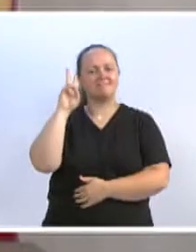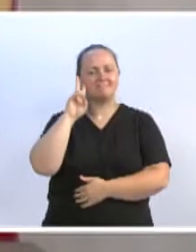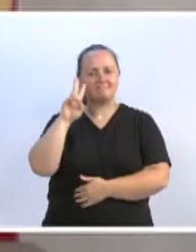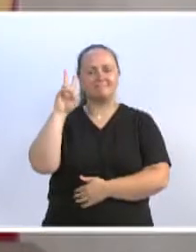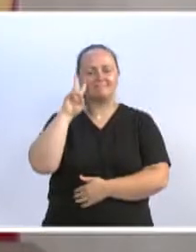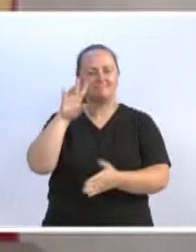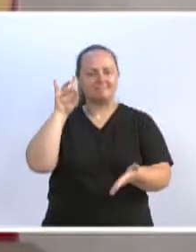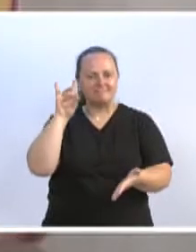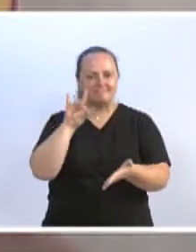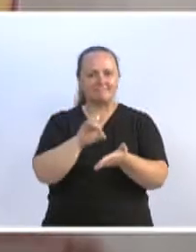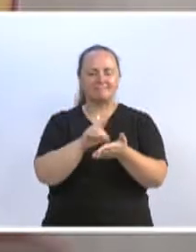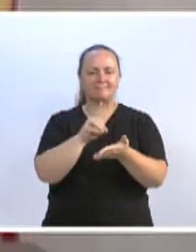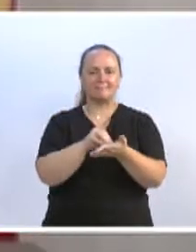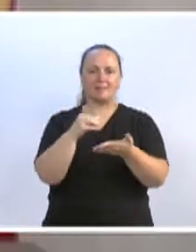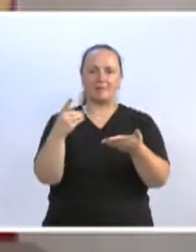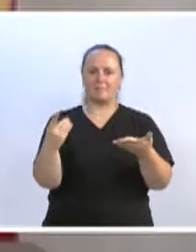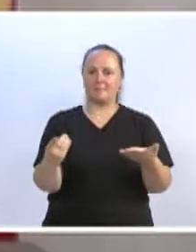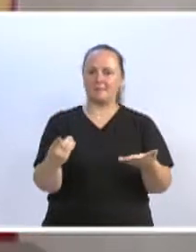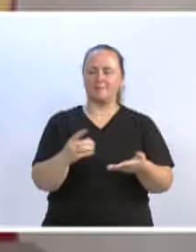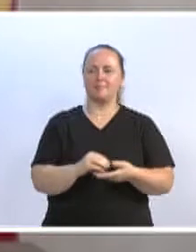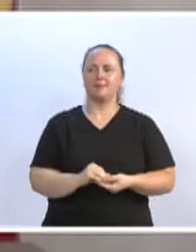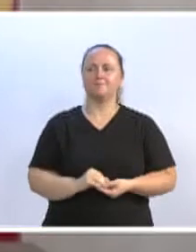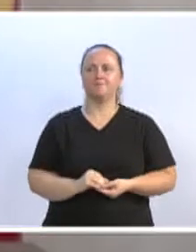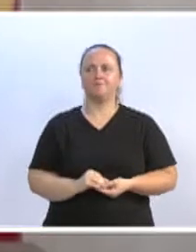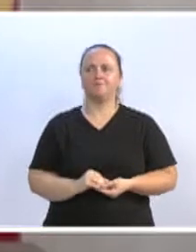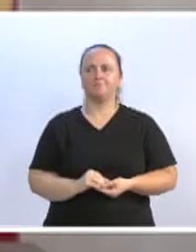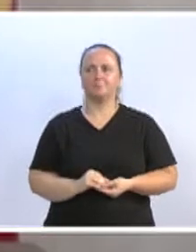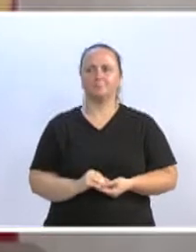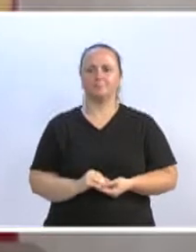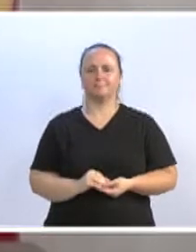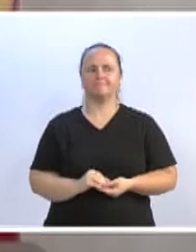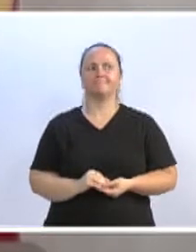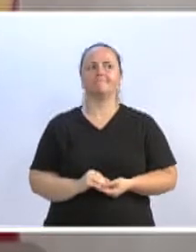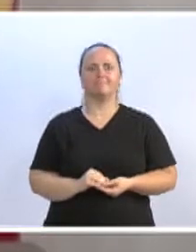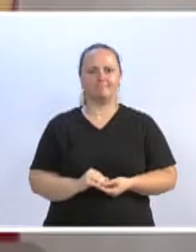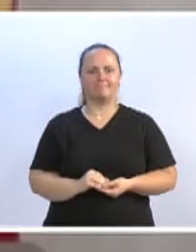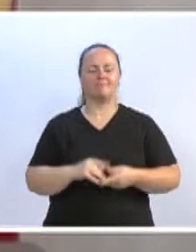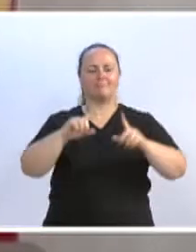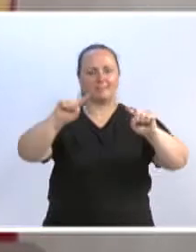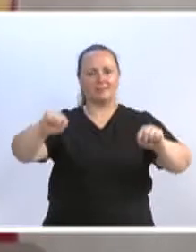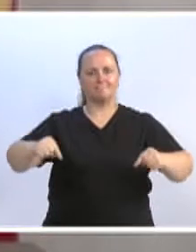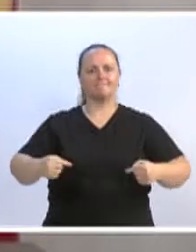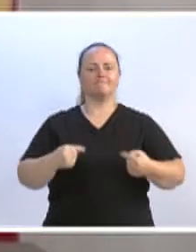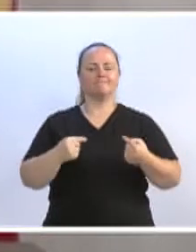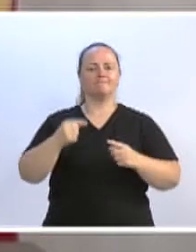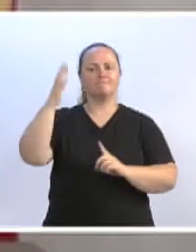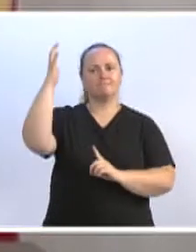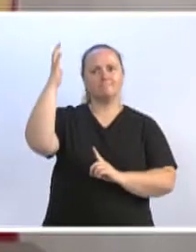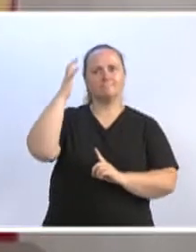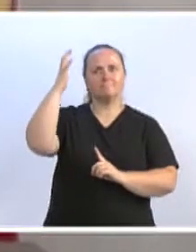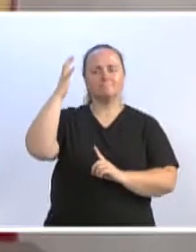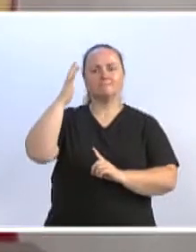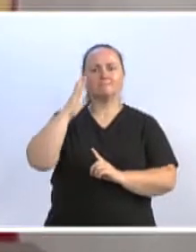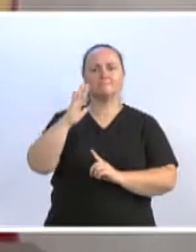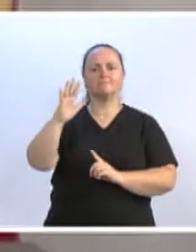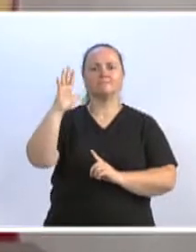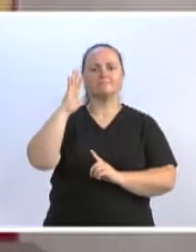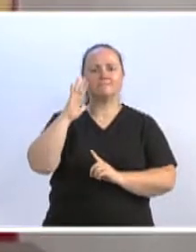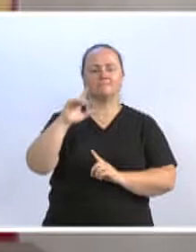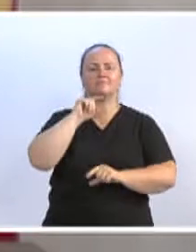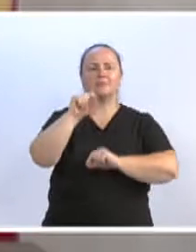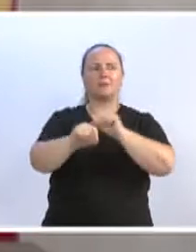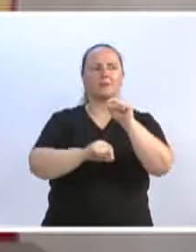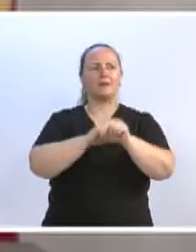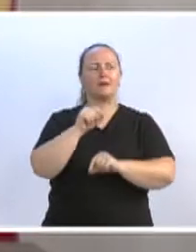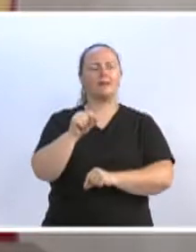da Sagrada Escritura. Eu recebi um desafio e algo que me inspira muito é parar para pensar numa